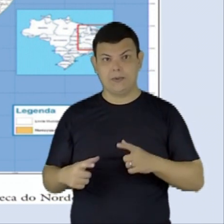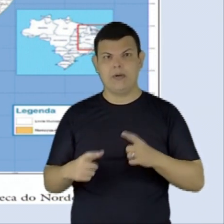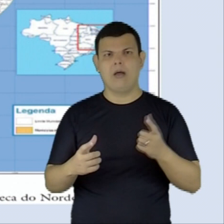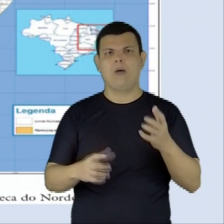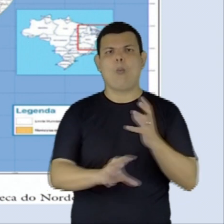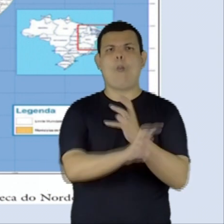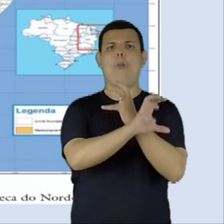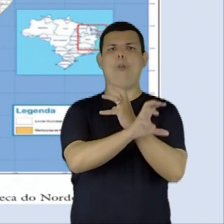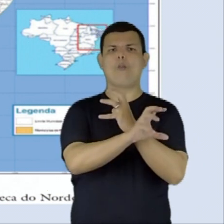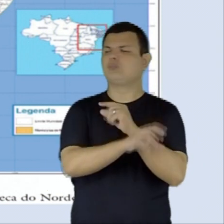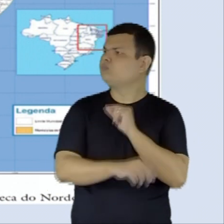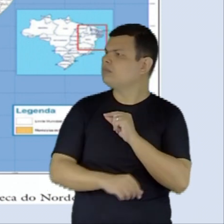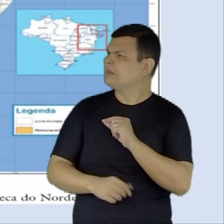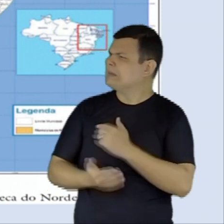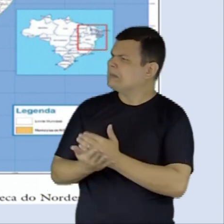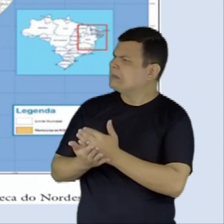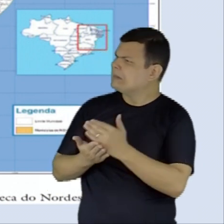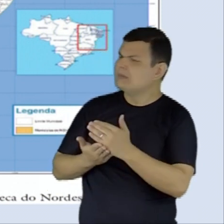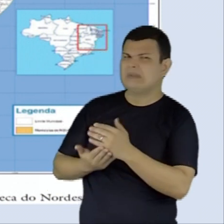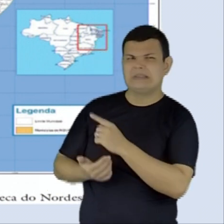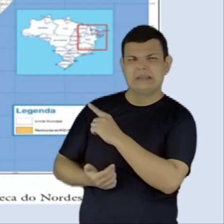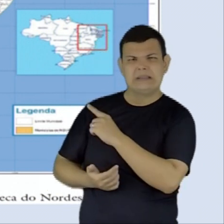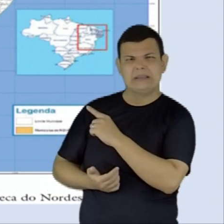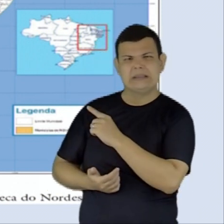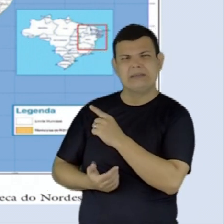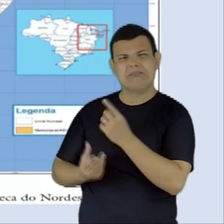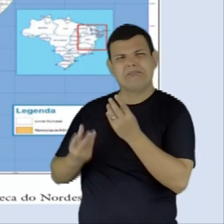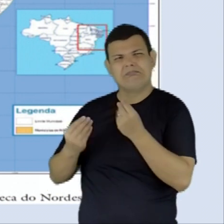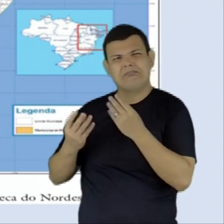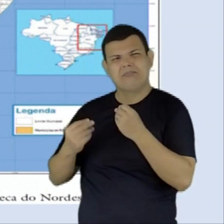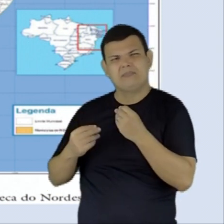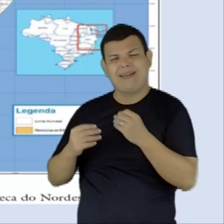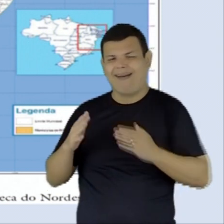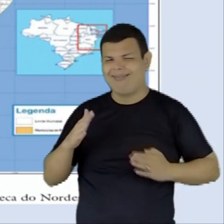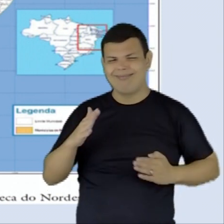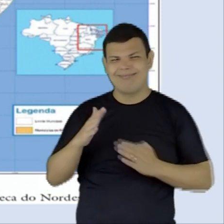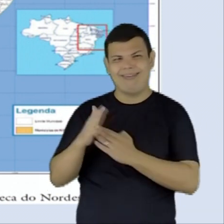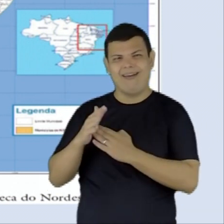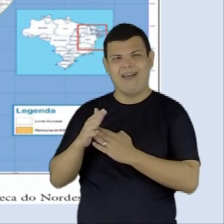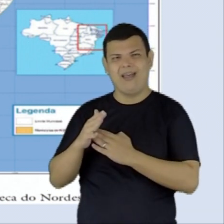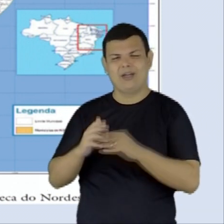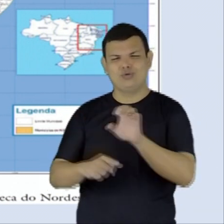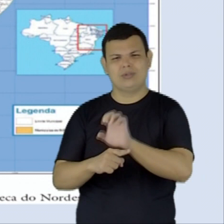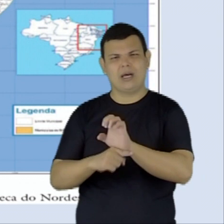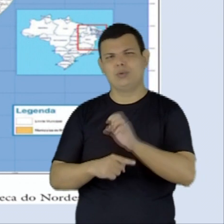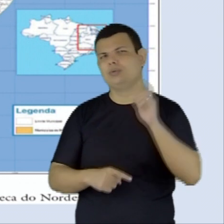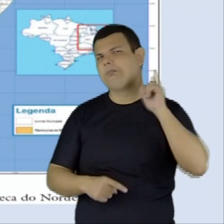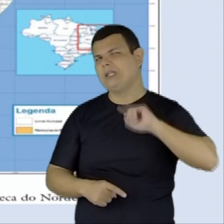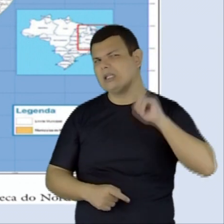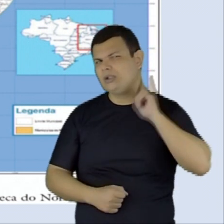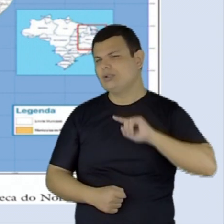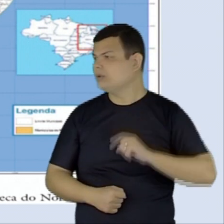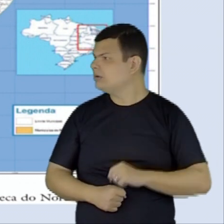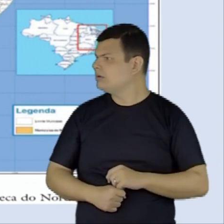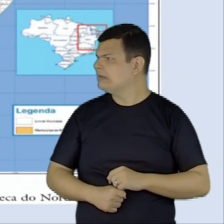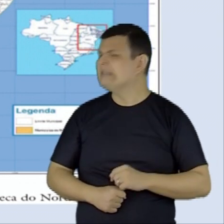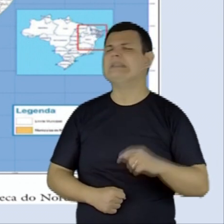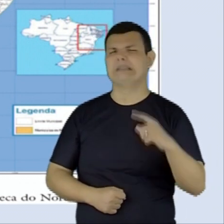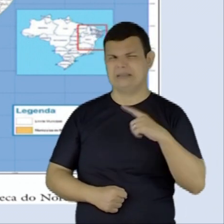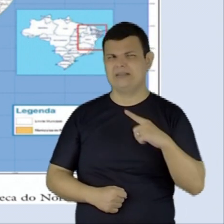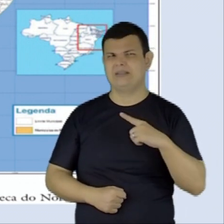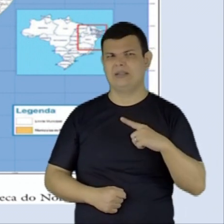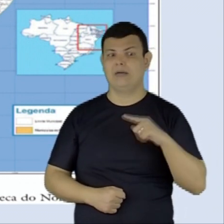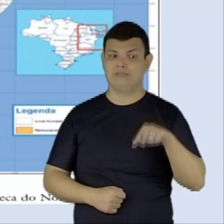Nordeste. Ela se estende, ó, até o norte de Minas Gerais. É uma área reconhecida pelo